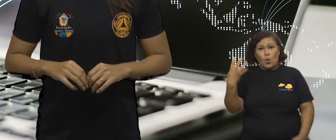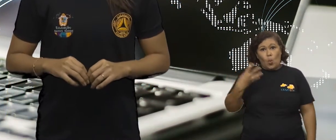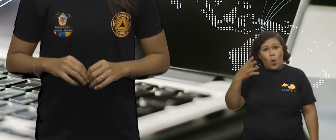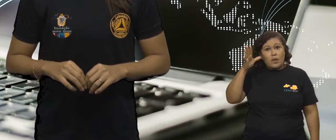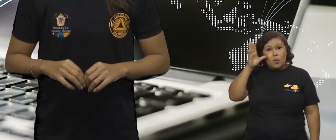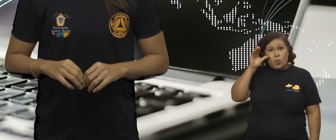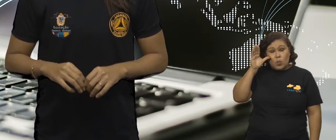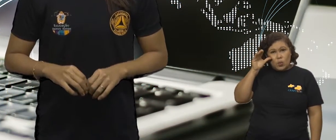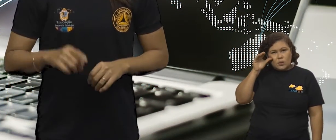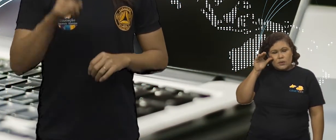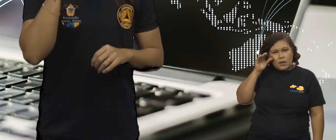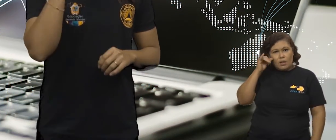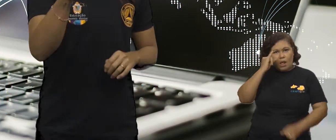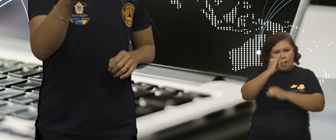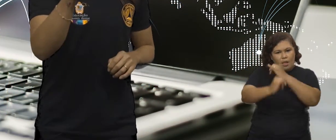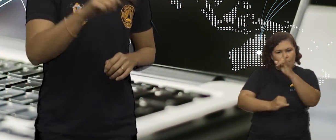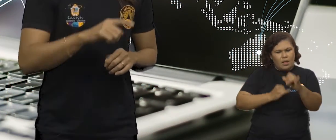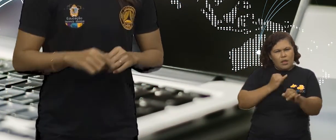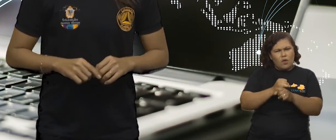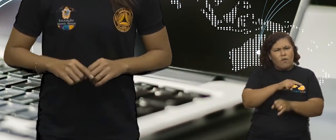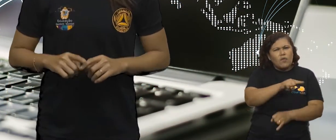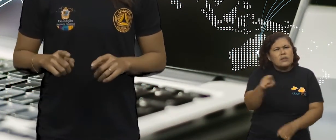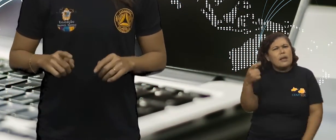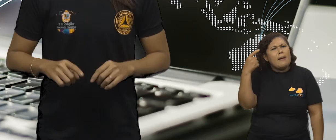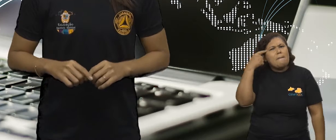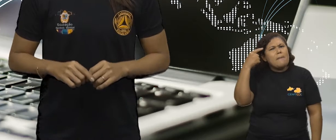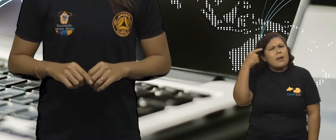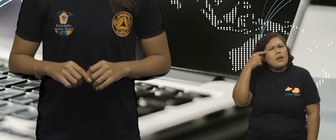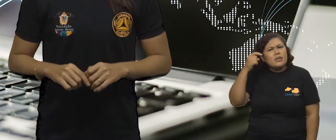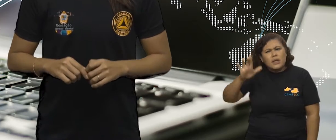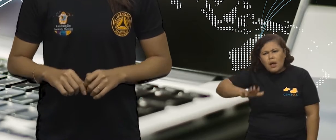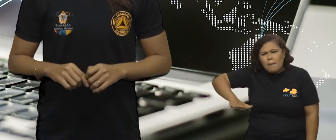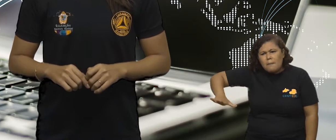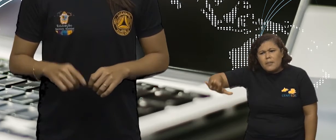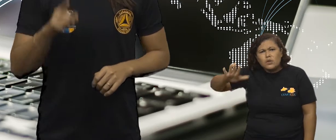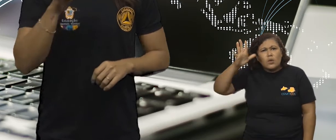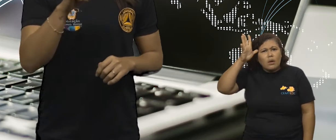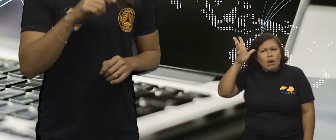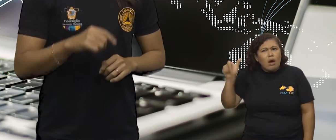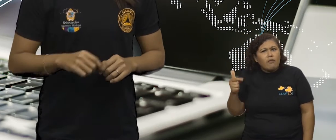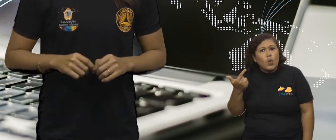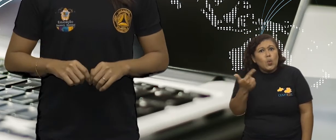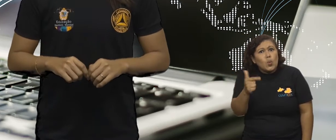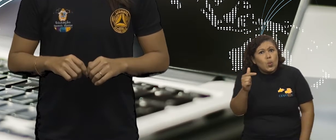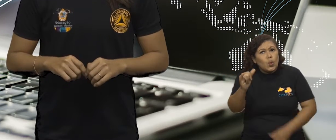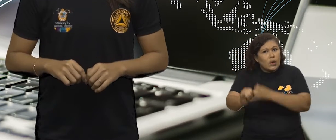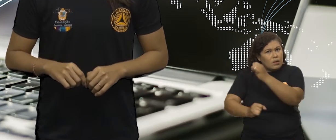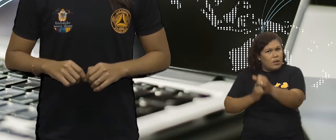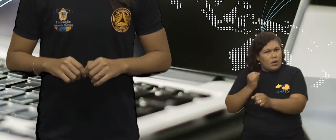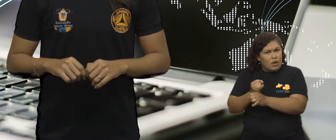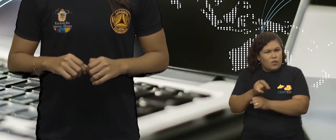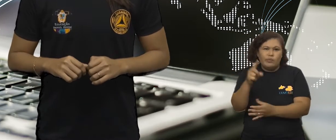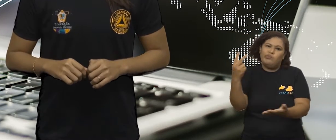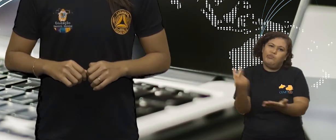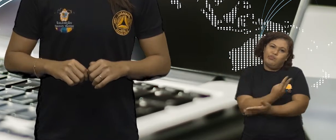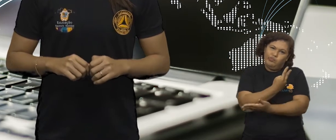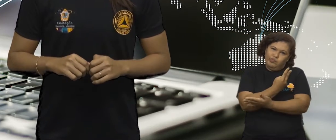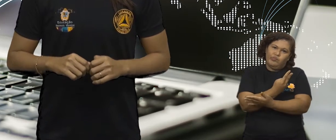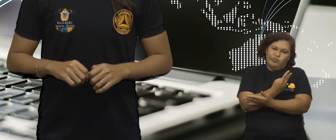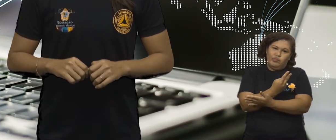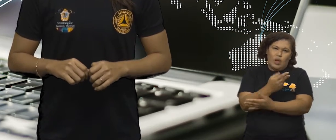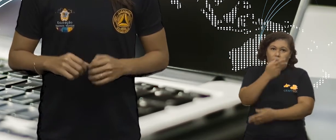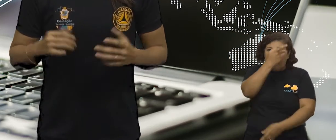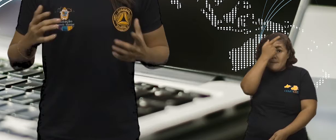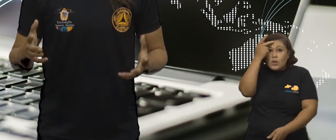surfando na internet. Se você acha que os africanos não sabem nada de internet, você está errado. Seu número de navegantes